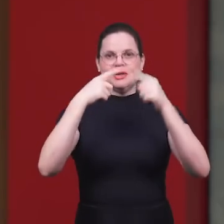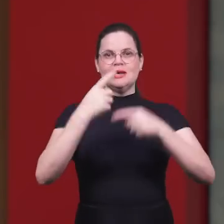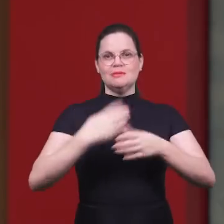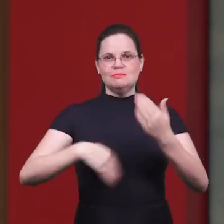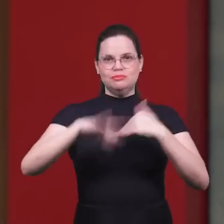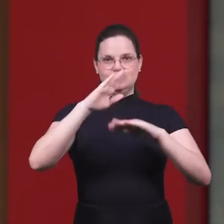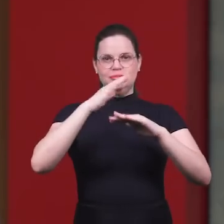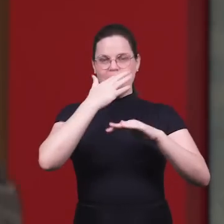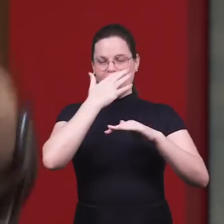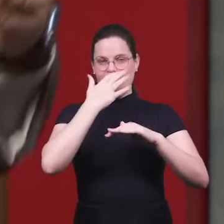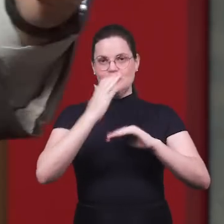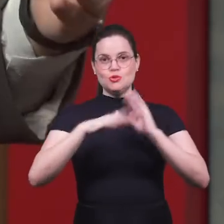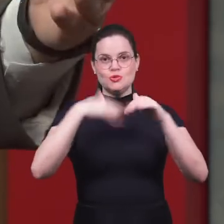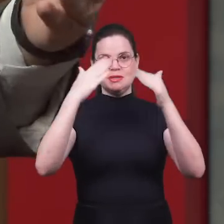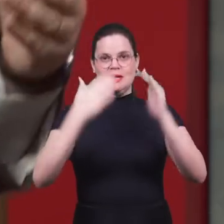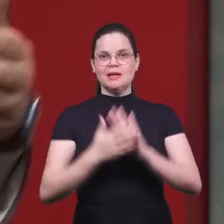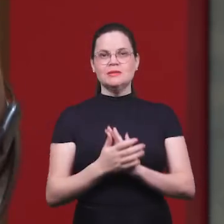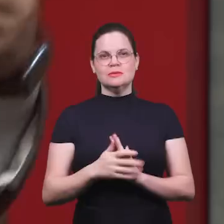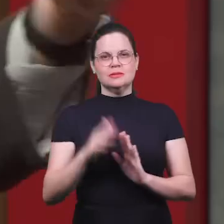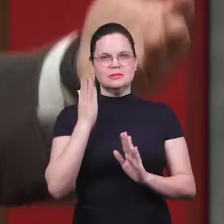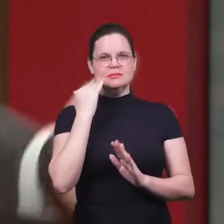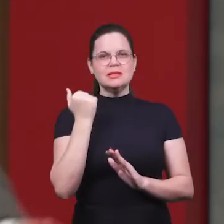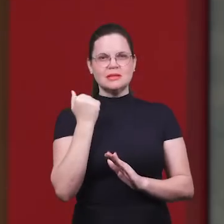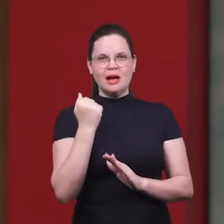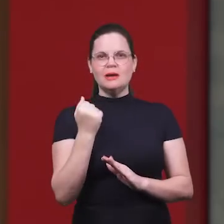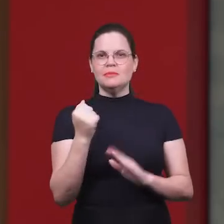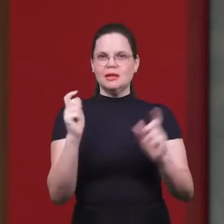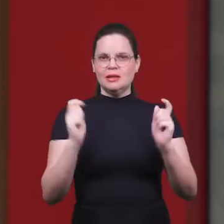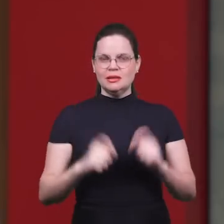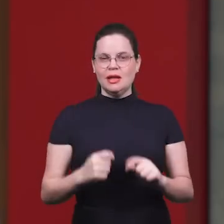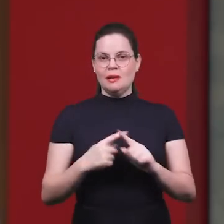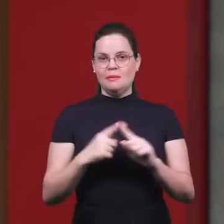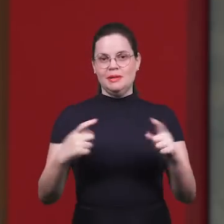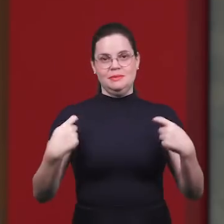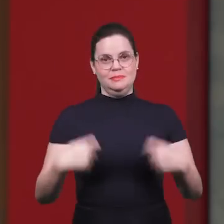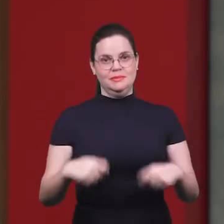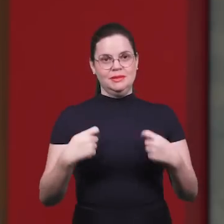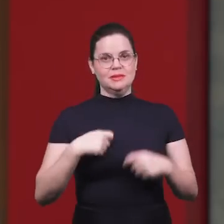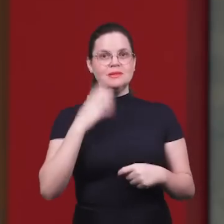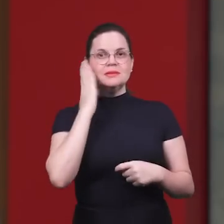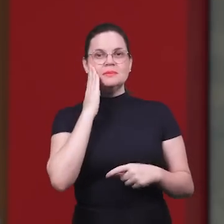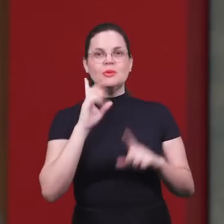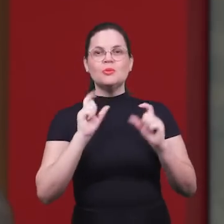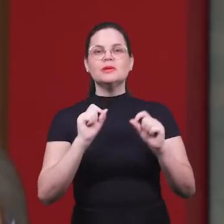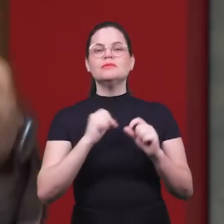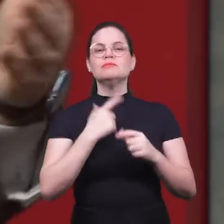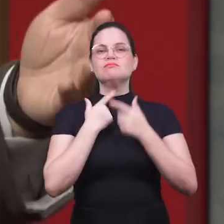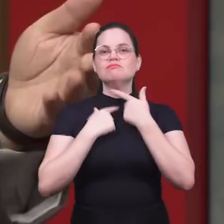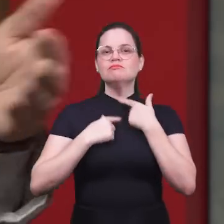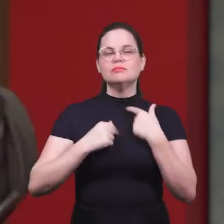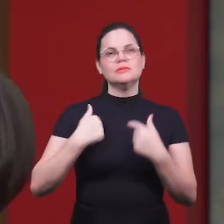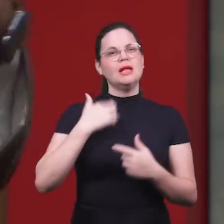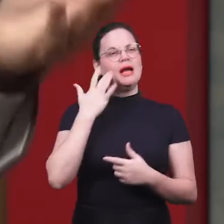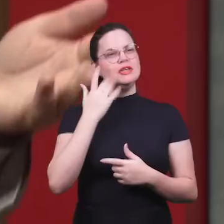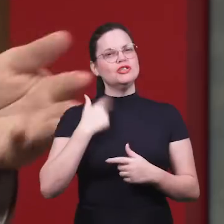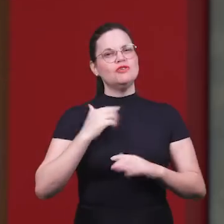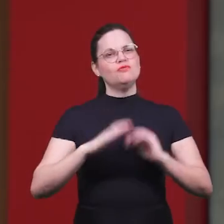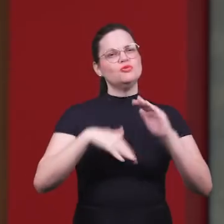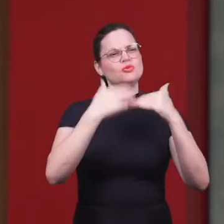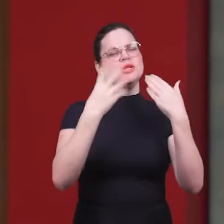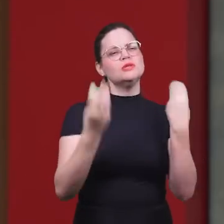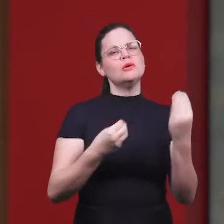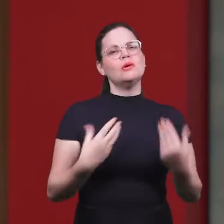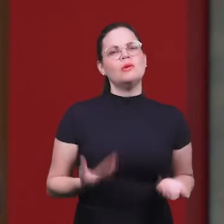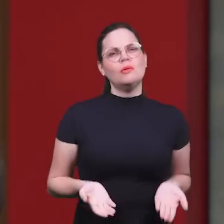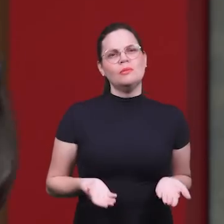só existe quando você sabe o que você almeja. Então a gente acha que a gente vai alcançar sucesso quando a